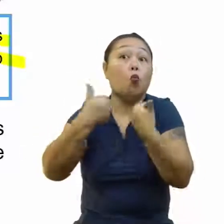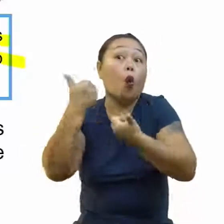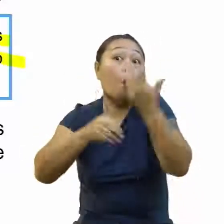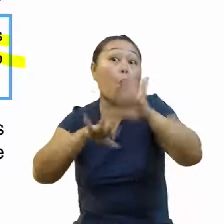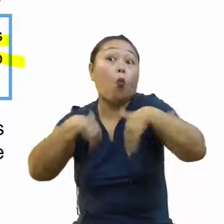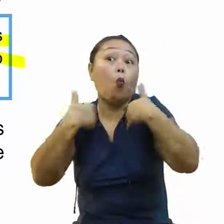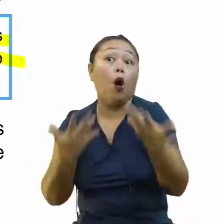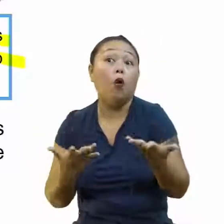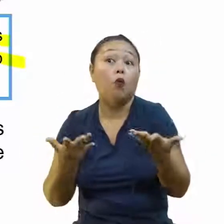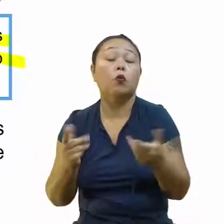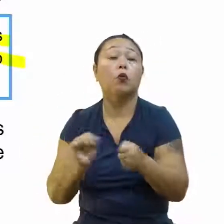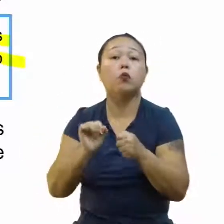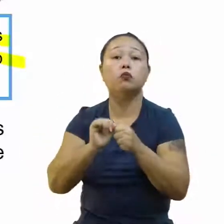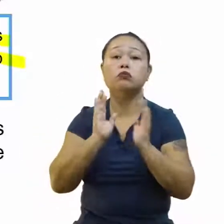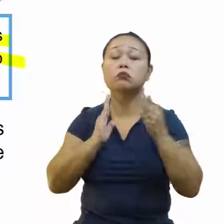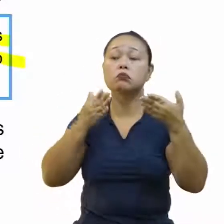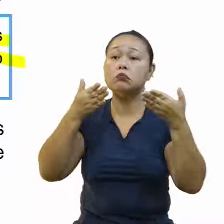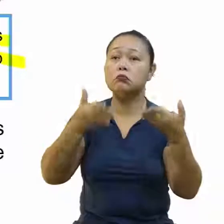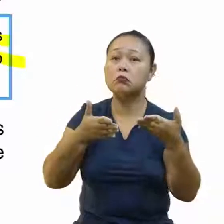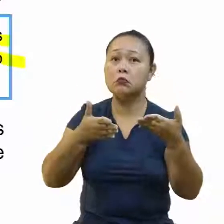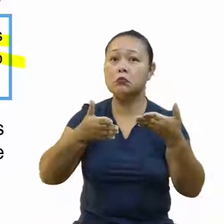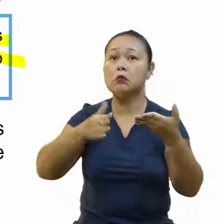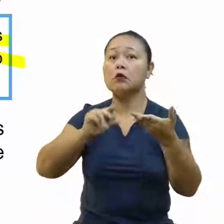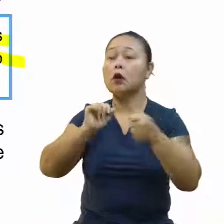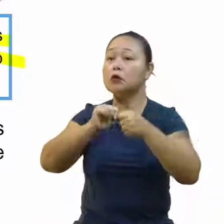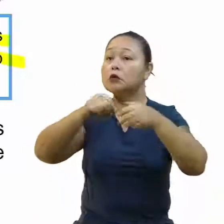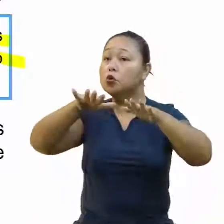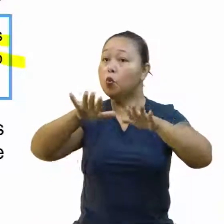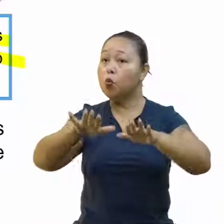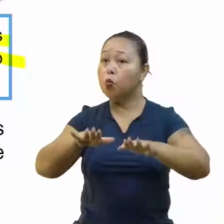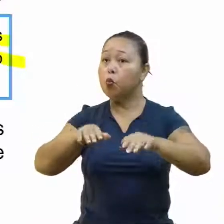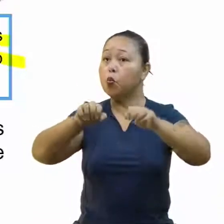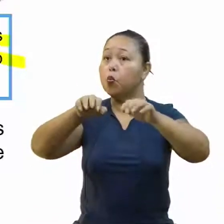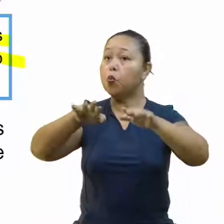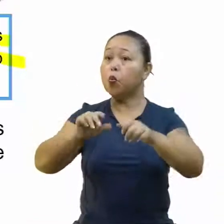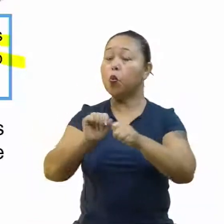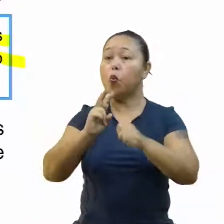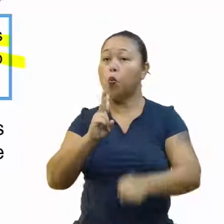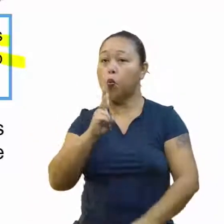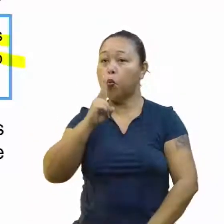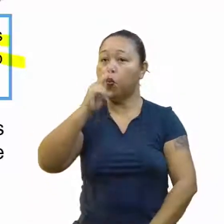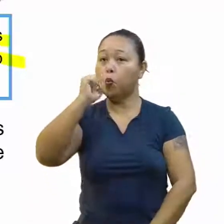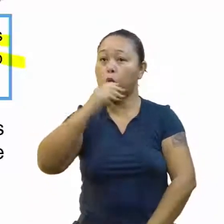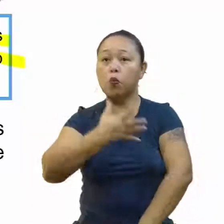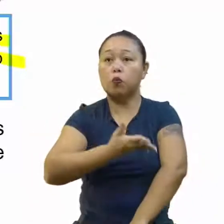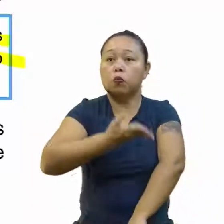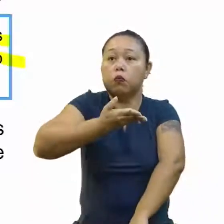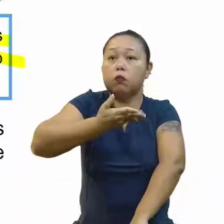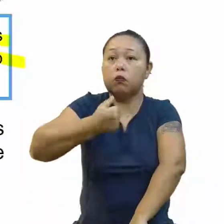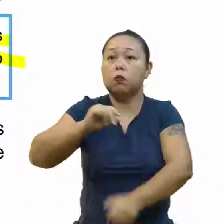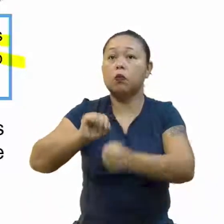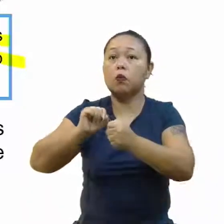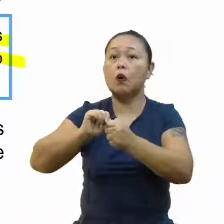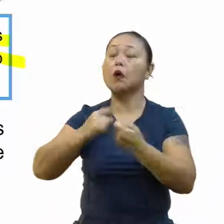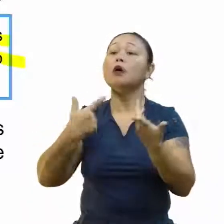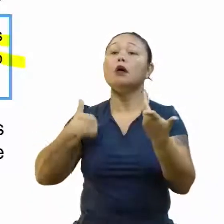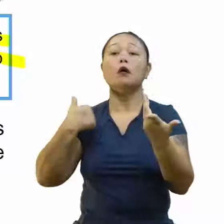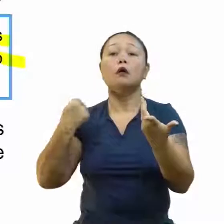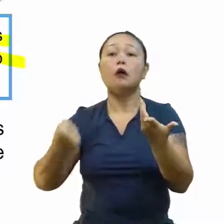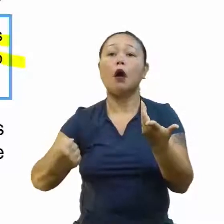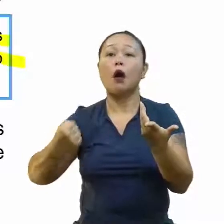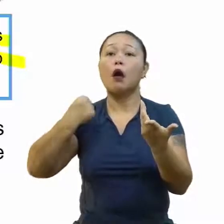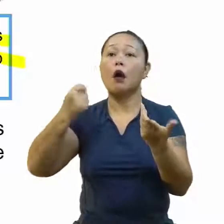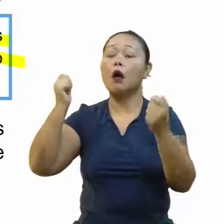vou trabalhar mais a parte de condicionamento, de força muscular, de hipertrofia, de melhoria da